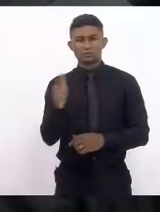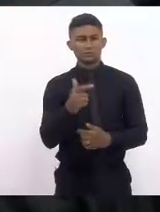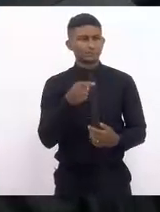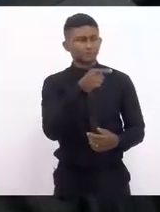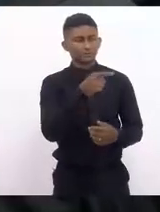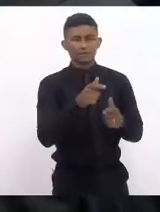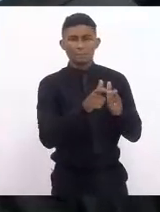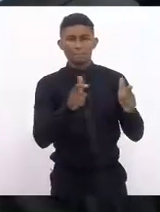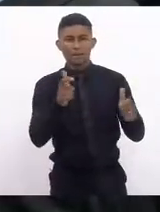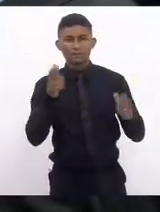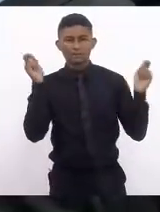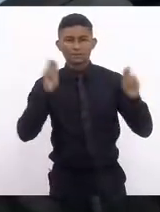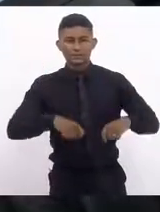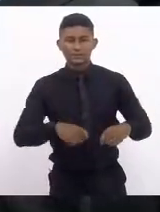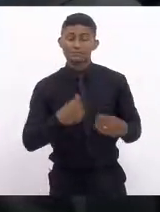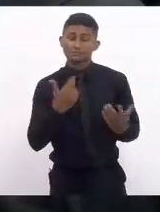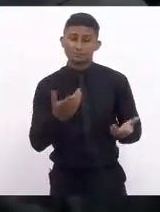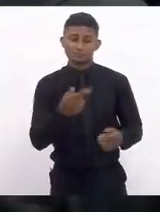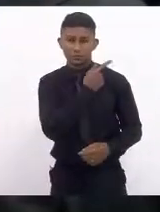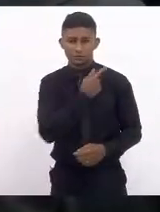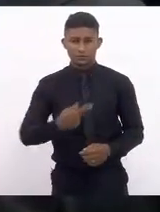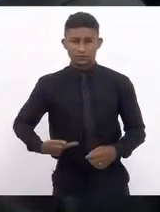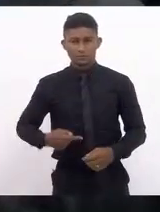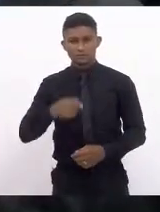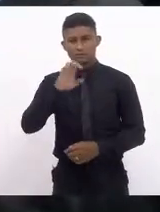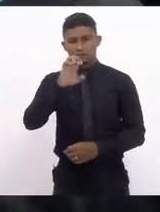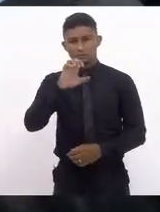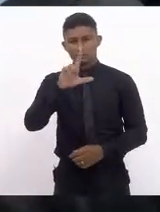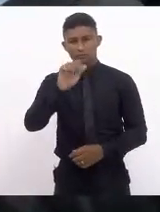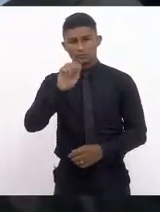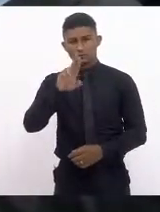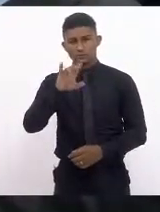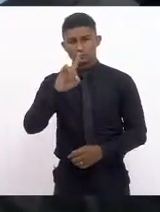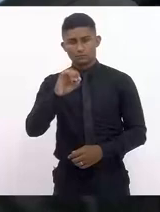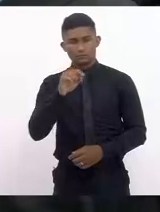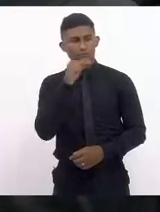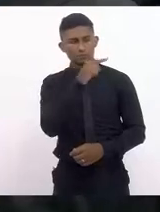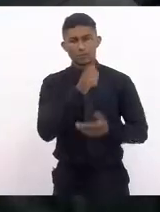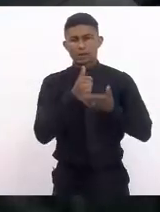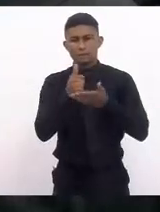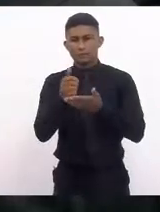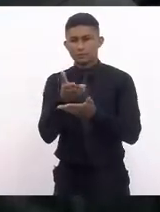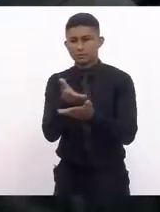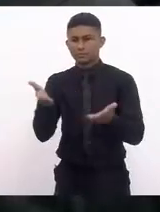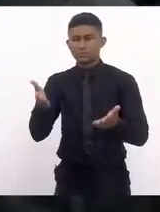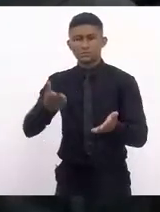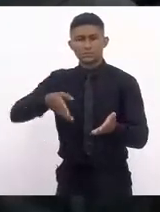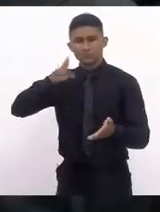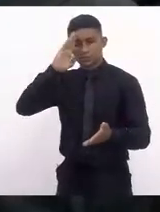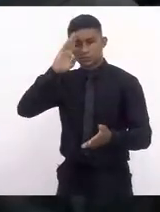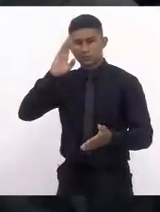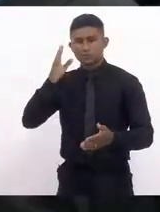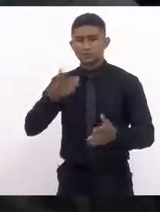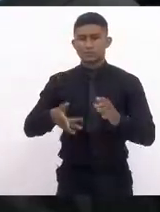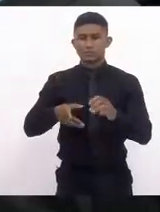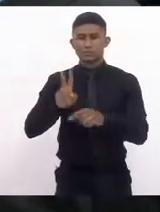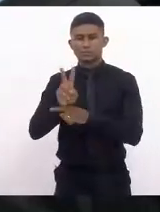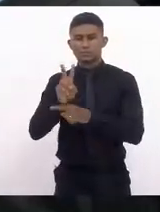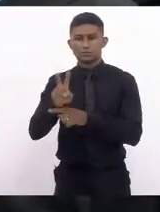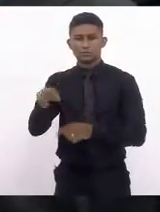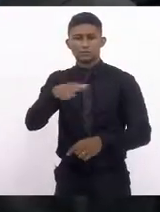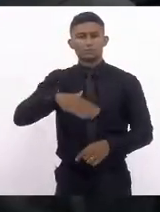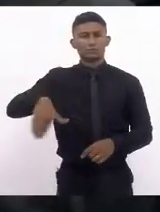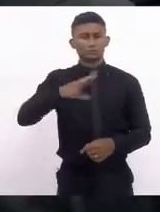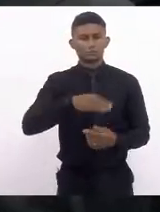já vista é essa questão então Governador Paulo de Castro apoia a sua segurança apóia os prazos apoia oficialato